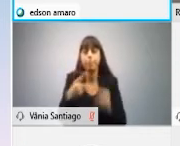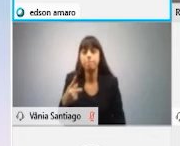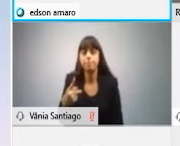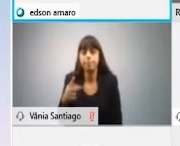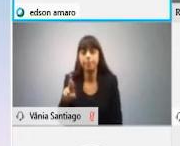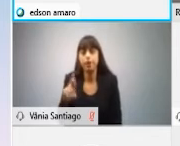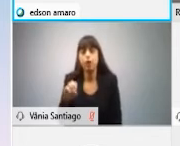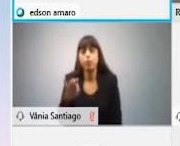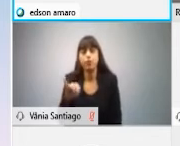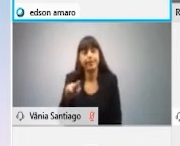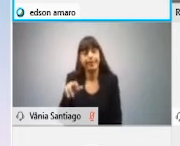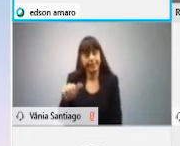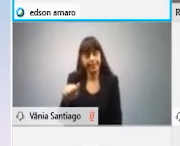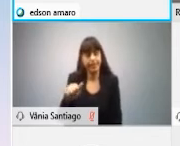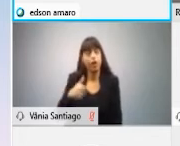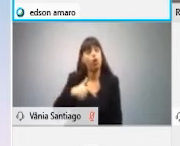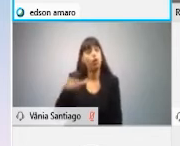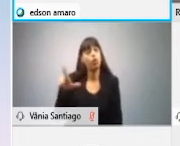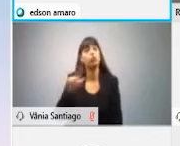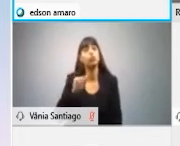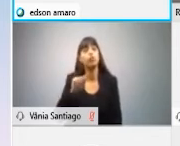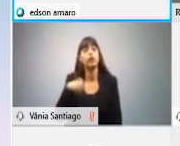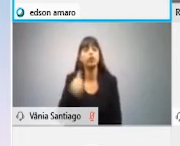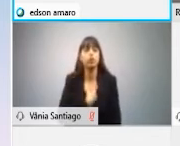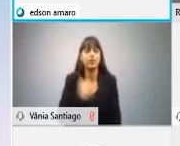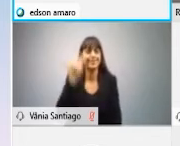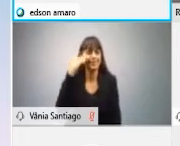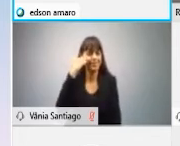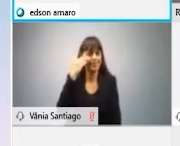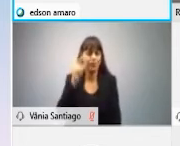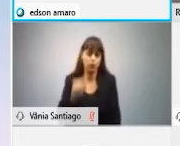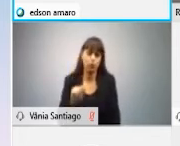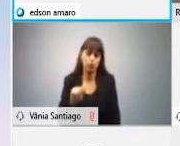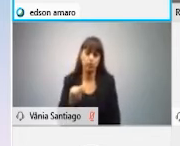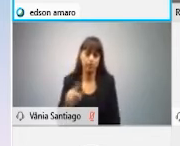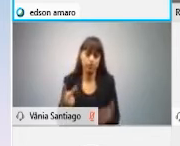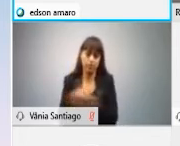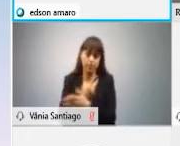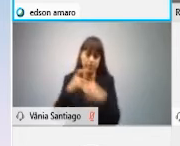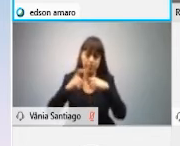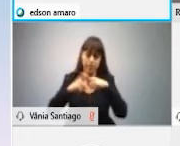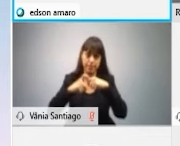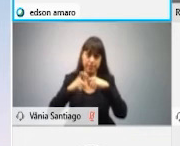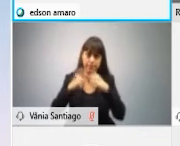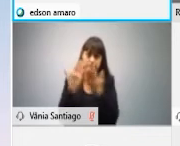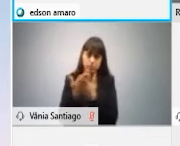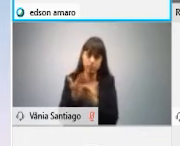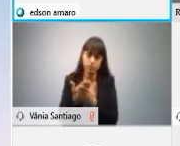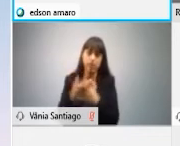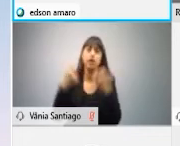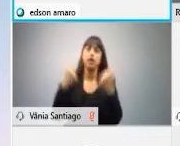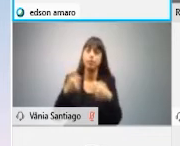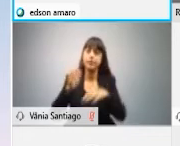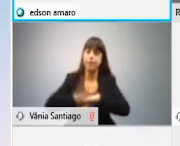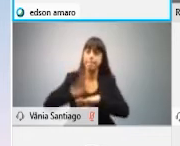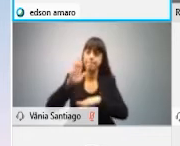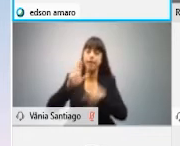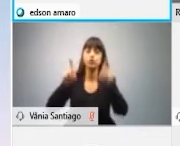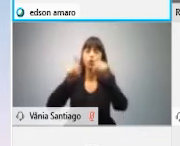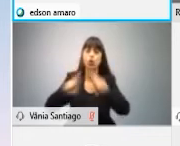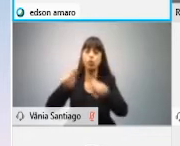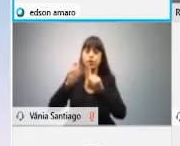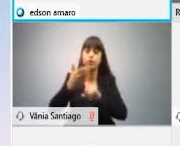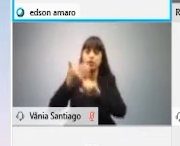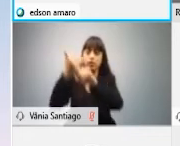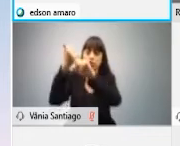para a medicina do futuro, essa reflexão do que a gente está falando aqui, mais necessidade de capacidade computacional e processamento de informação.